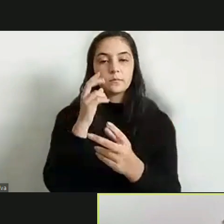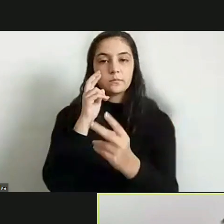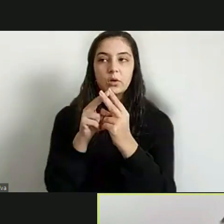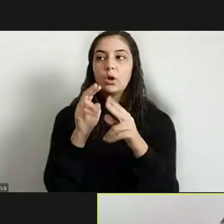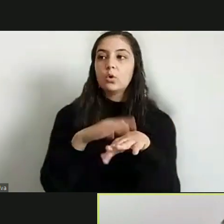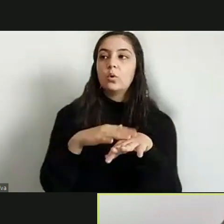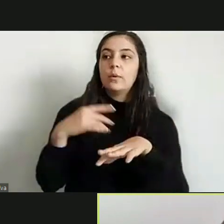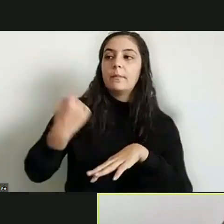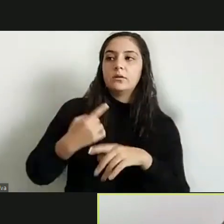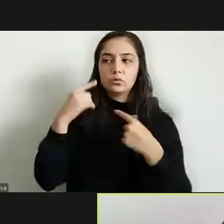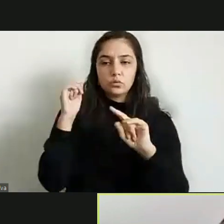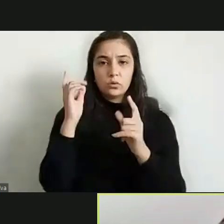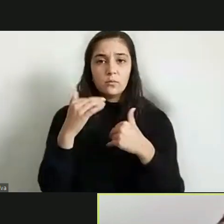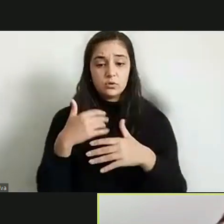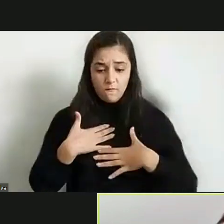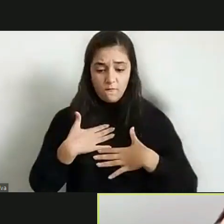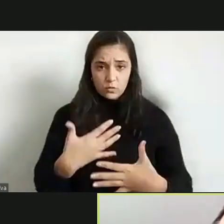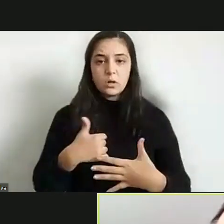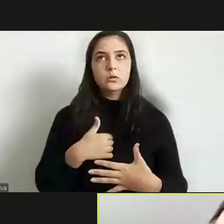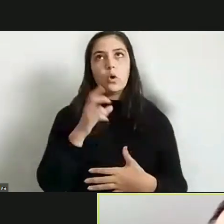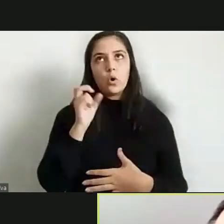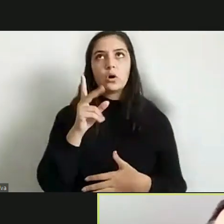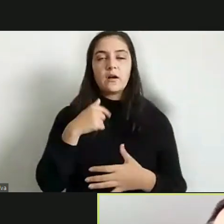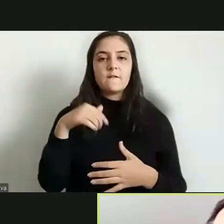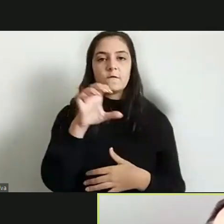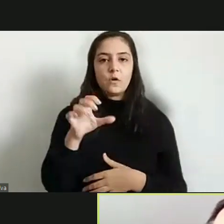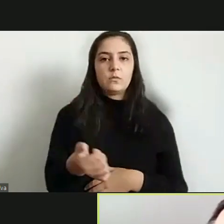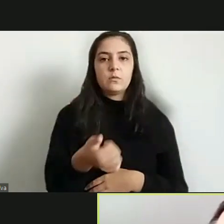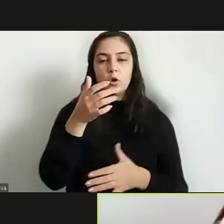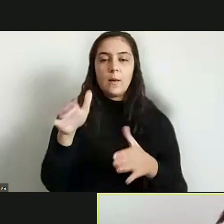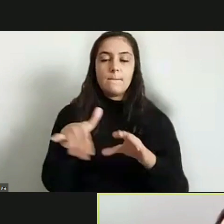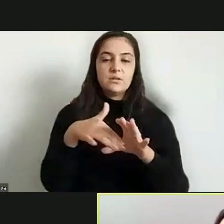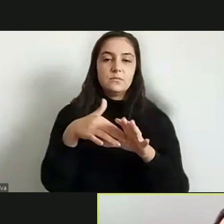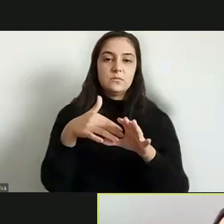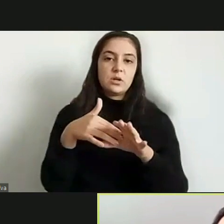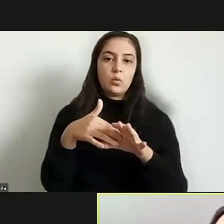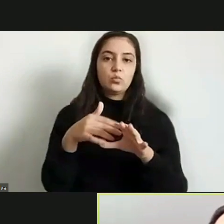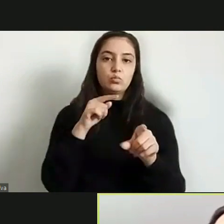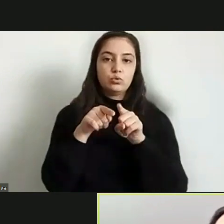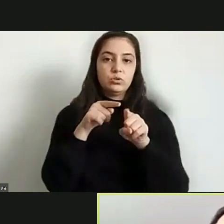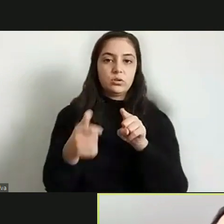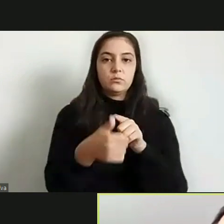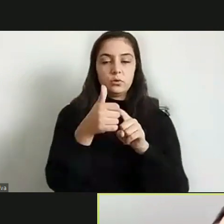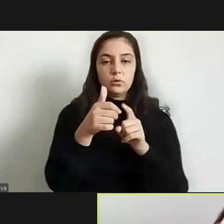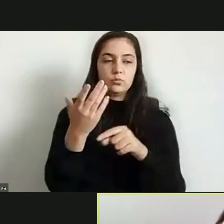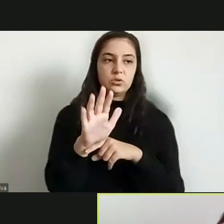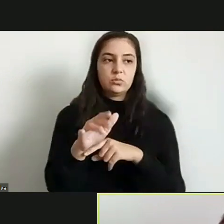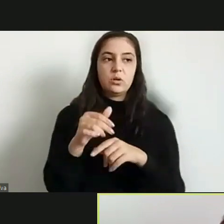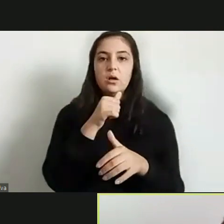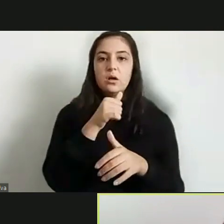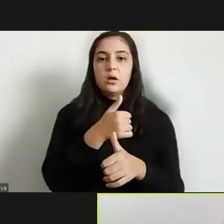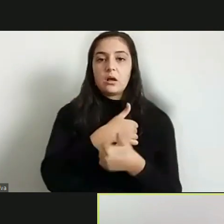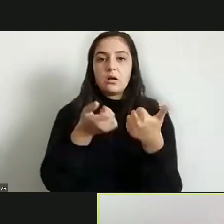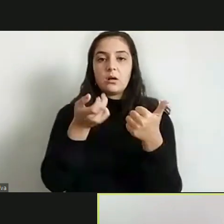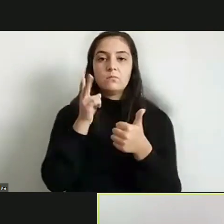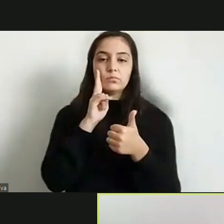obrigada a isso, mas porque voluntariamente entende que essa é a melhor forma de promover a participação pública. Temos um ótimo exemplo, por exemplo, na capital, que foi